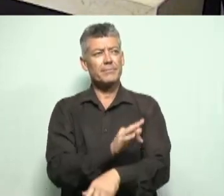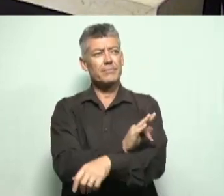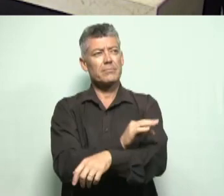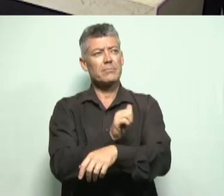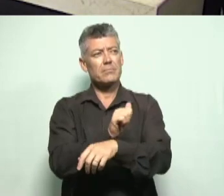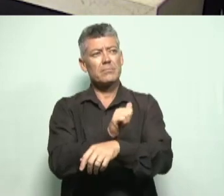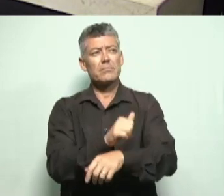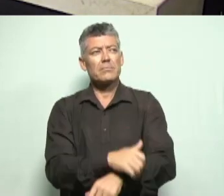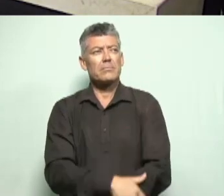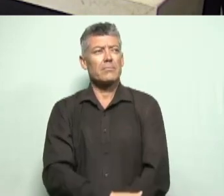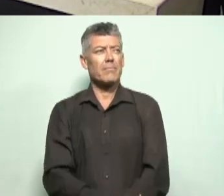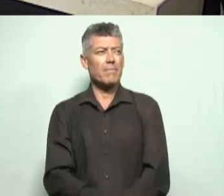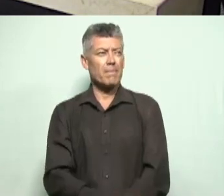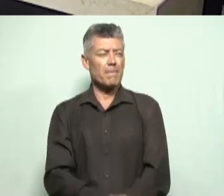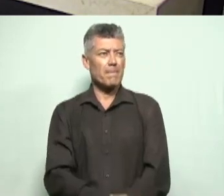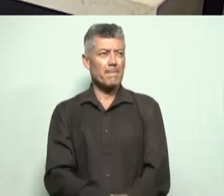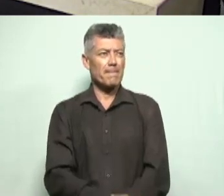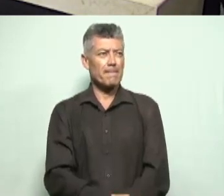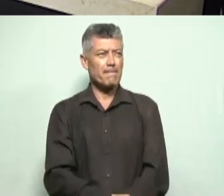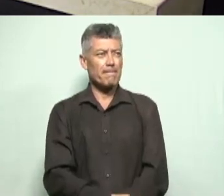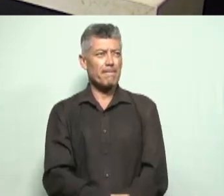Alves.